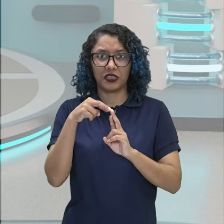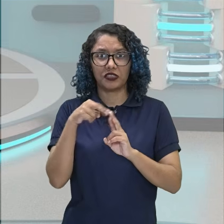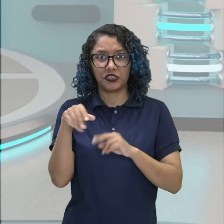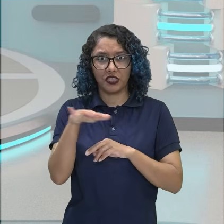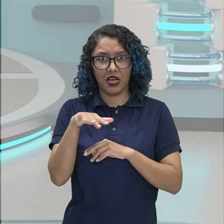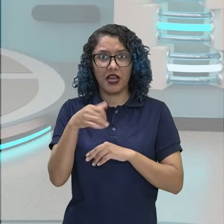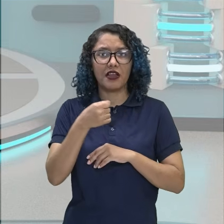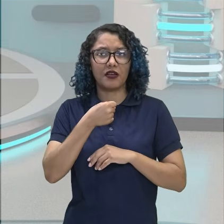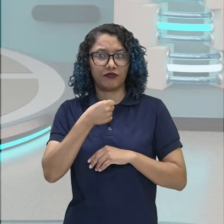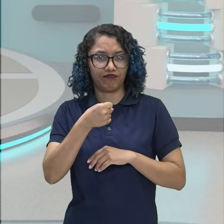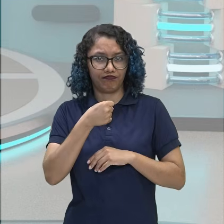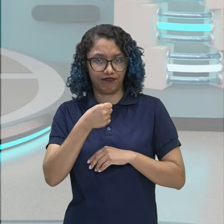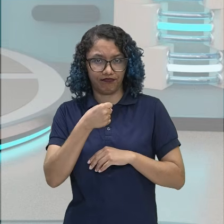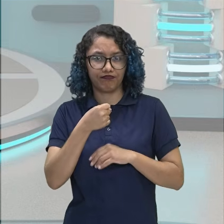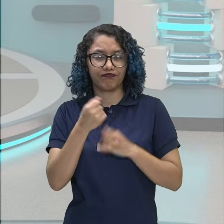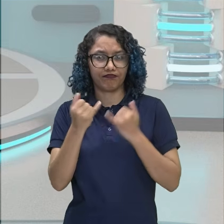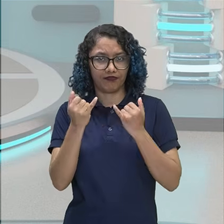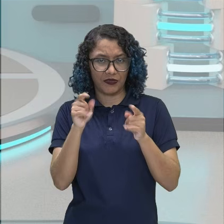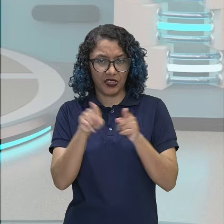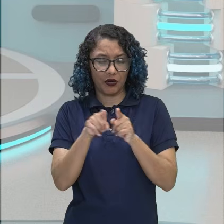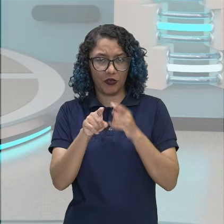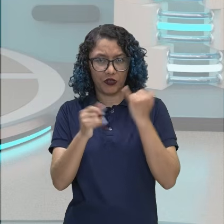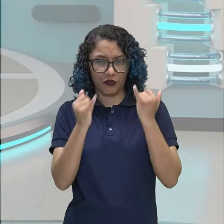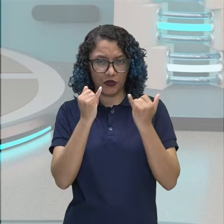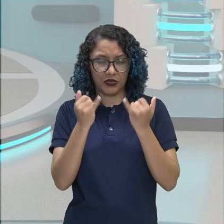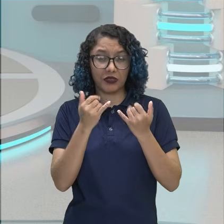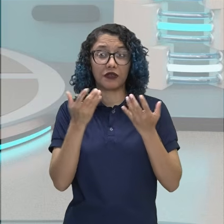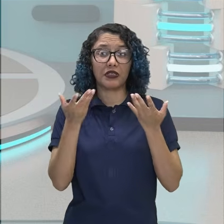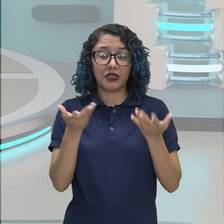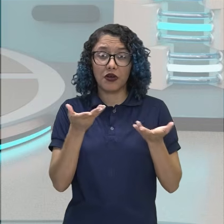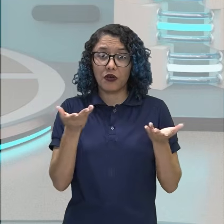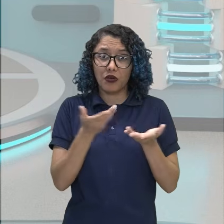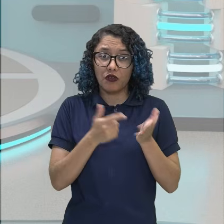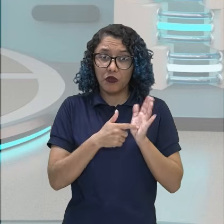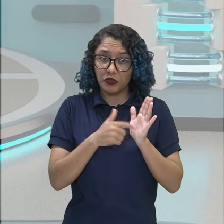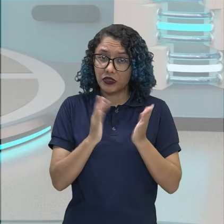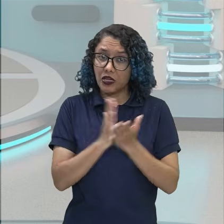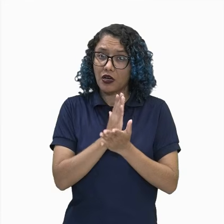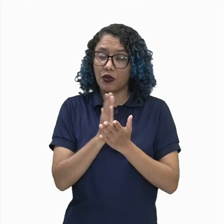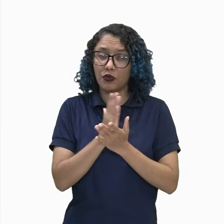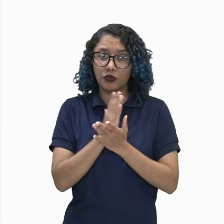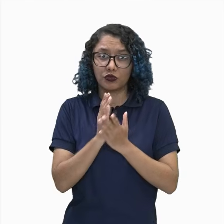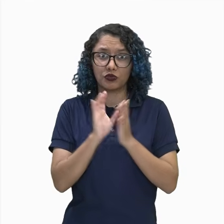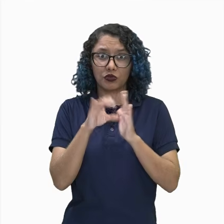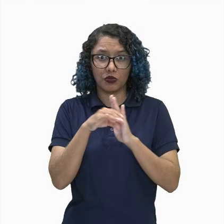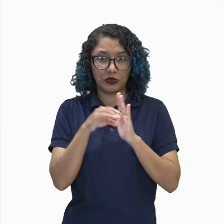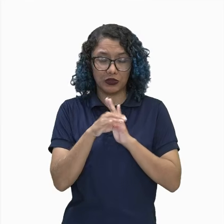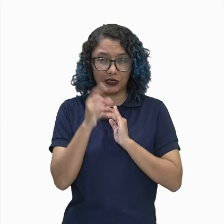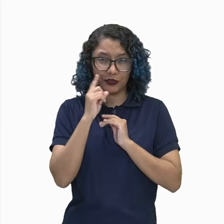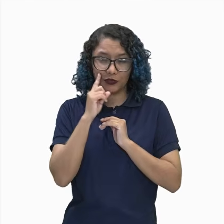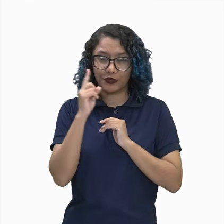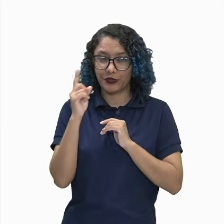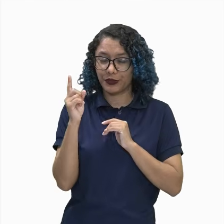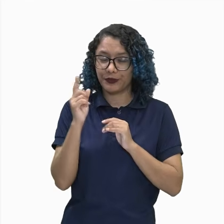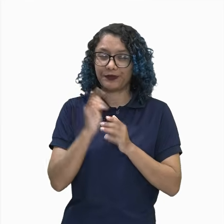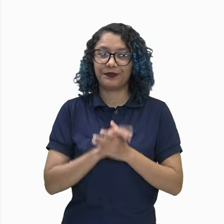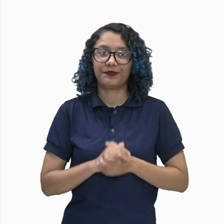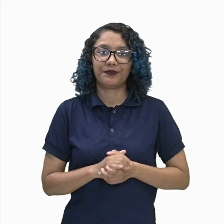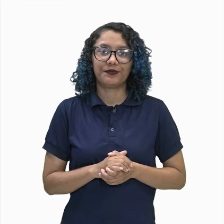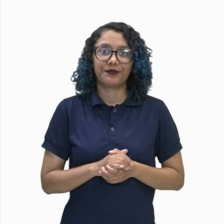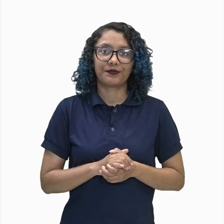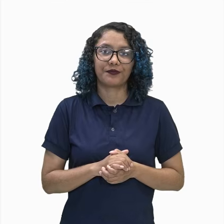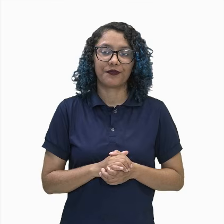este campo informativo. Então vamos retomar aí alguns conceitos, observem na cartela. Olhem